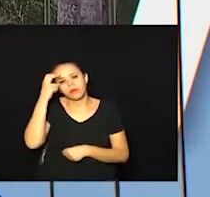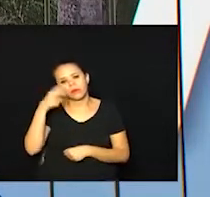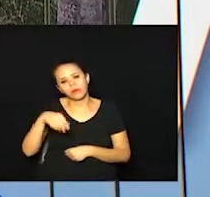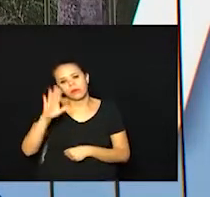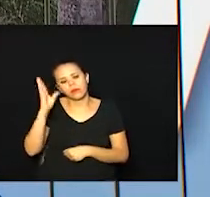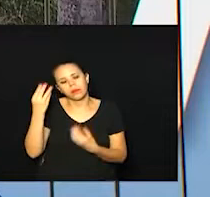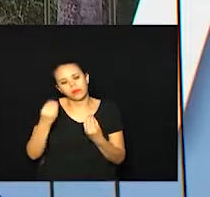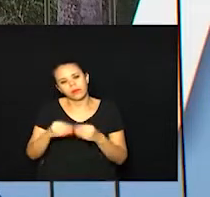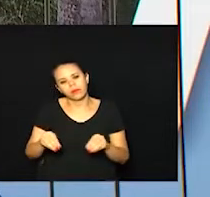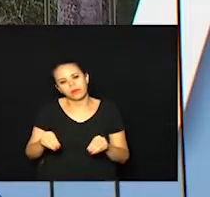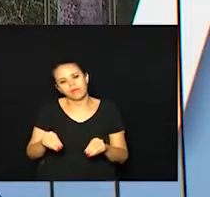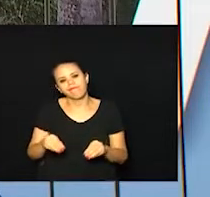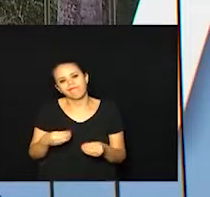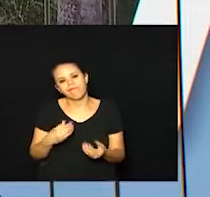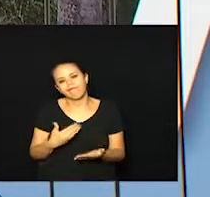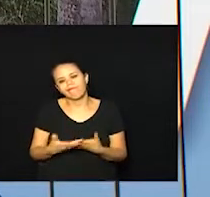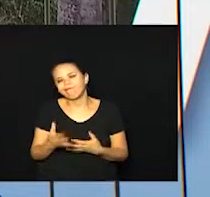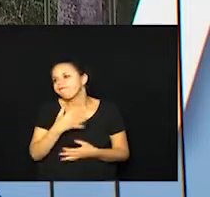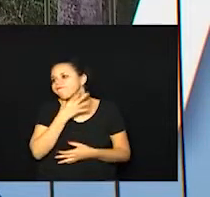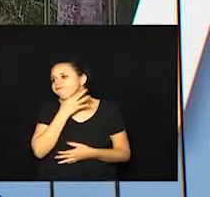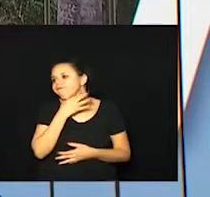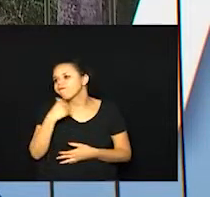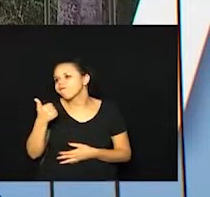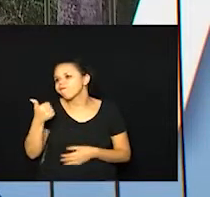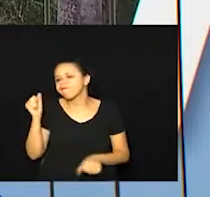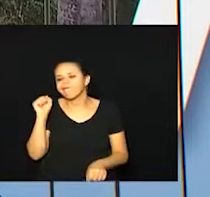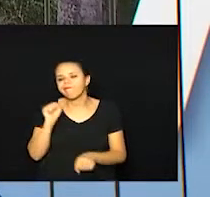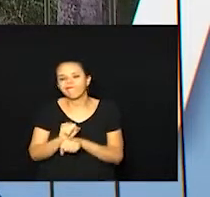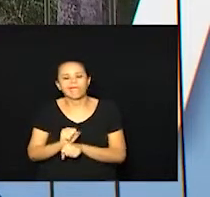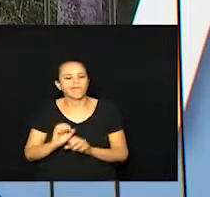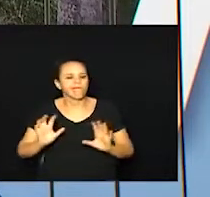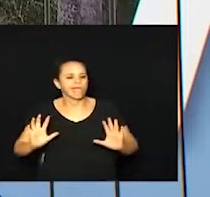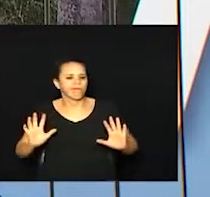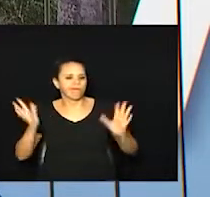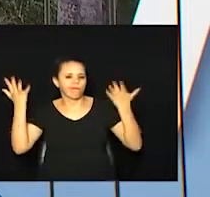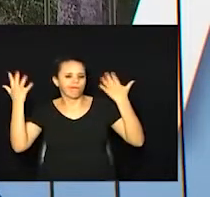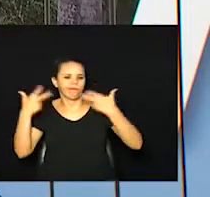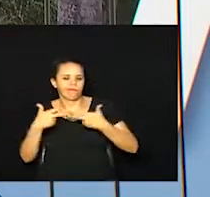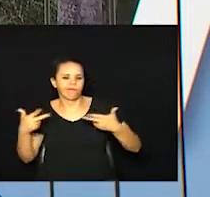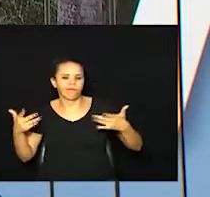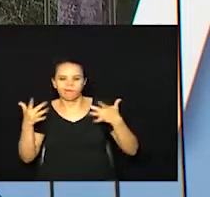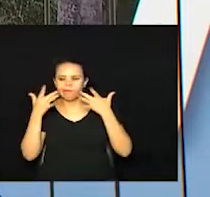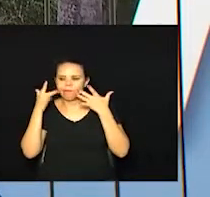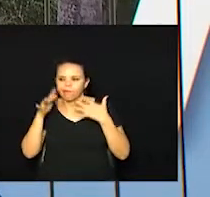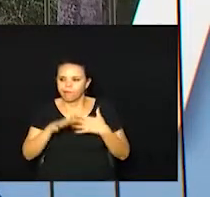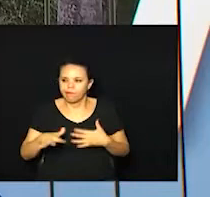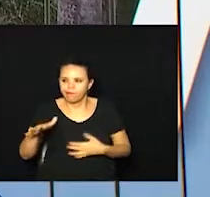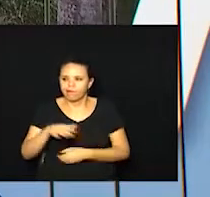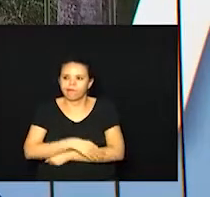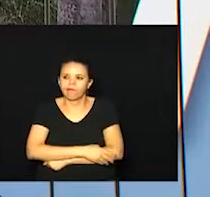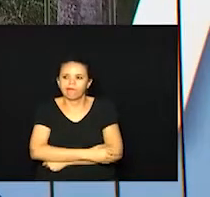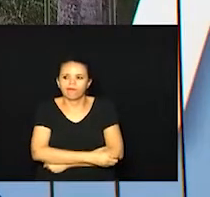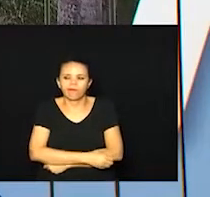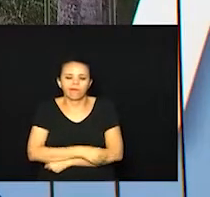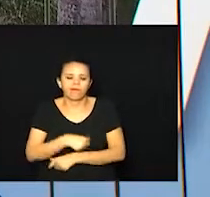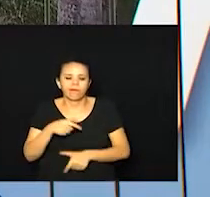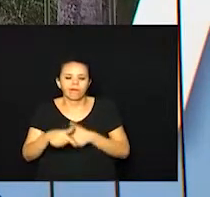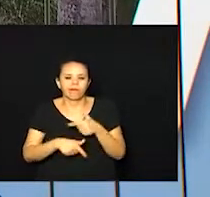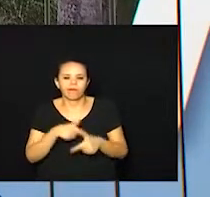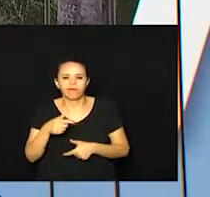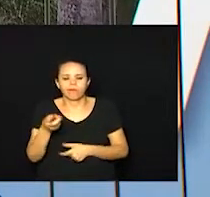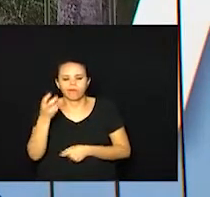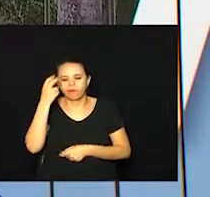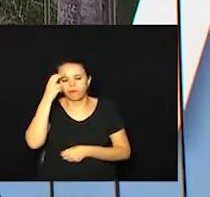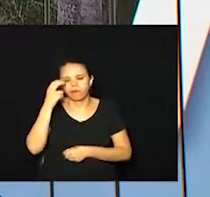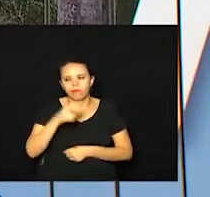um daqueles mais atingidos. Foi o primeiro a parar, os eventos, os espetáculos, enfim, né, o trabalho